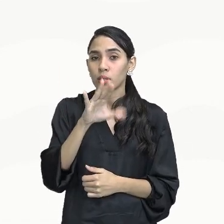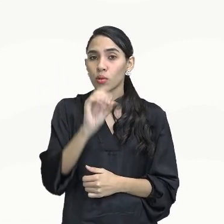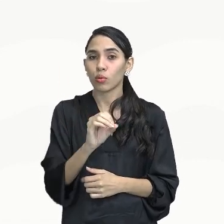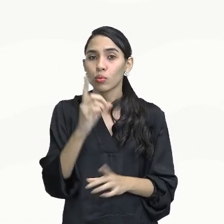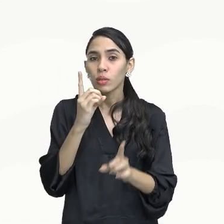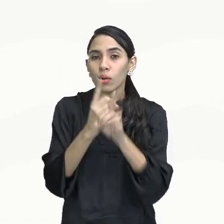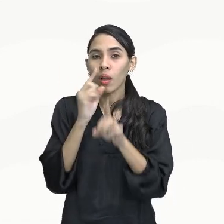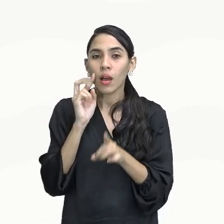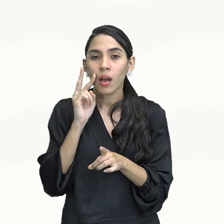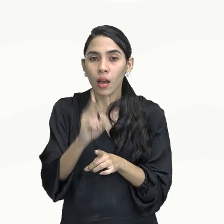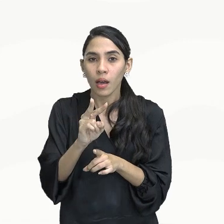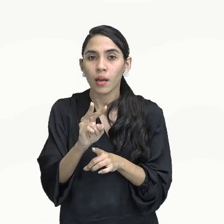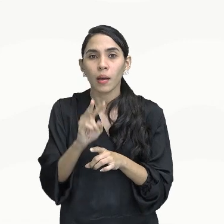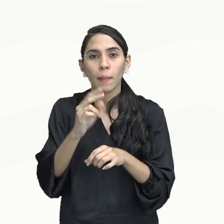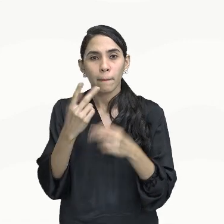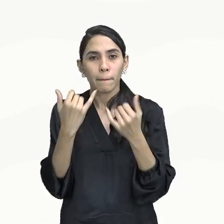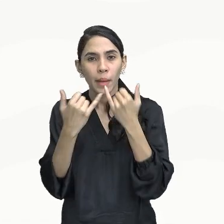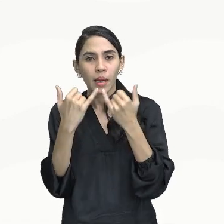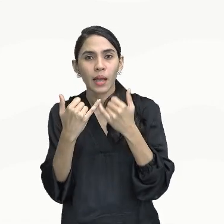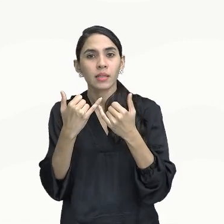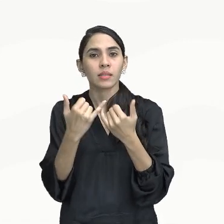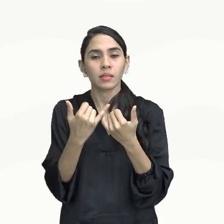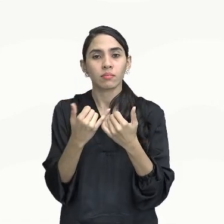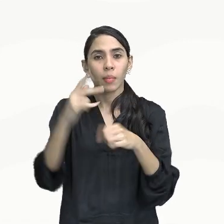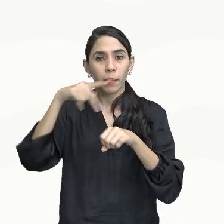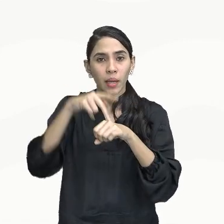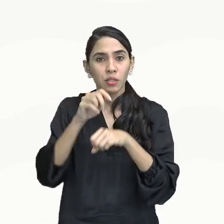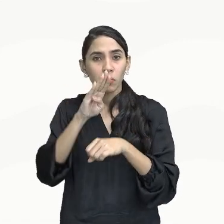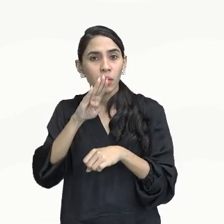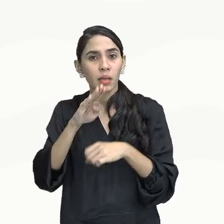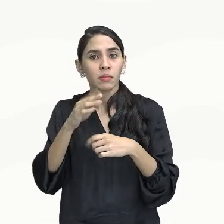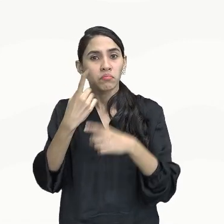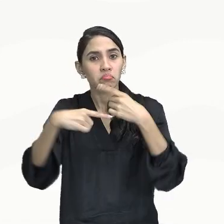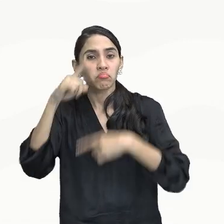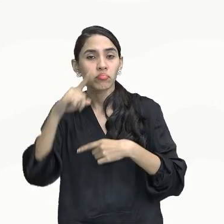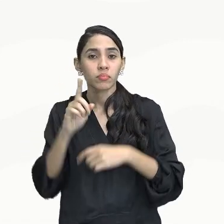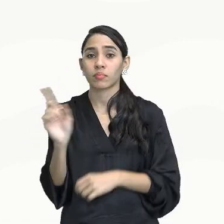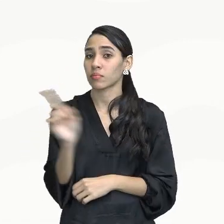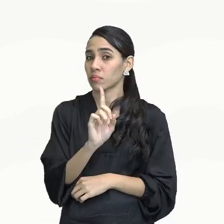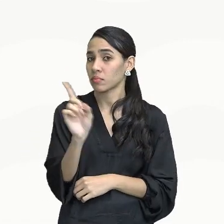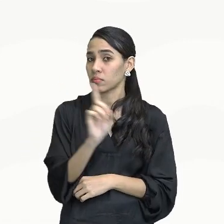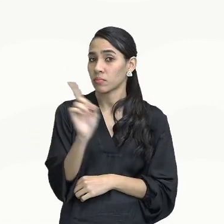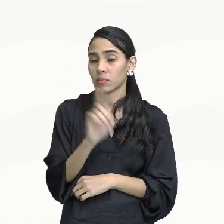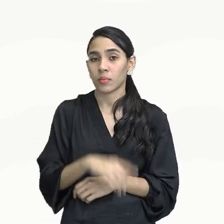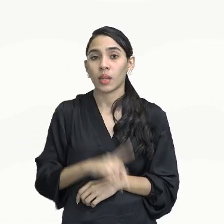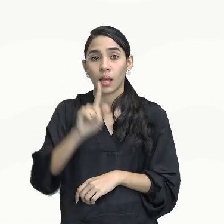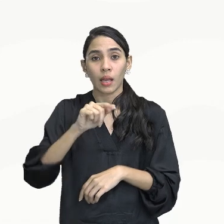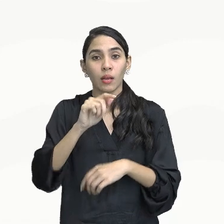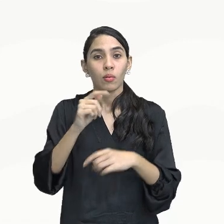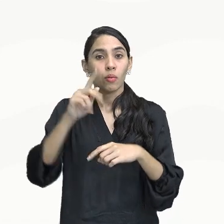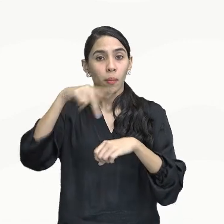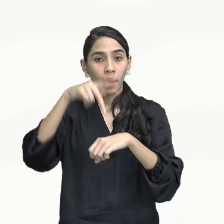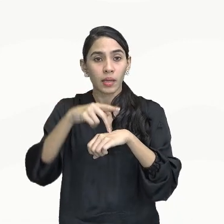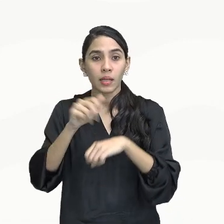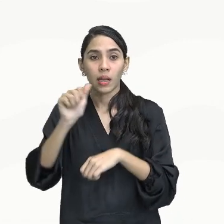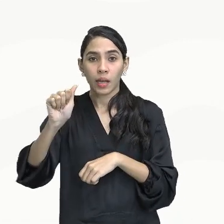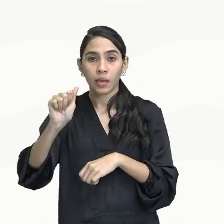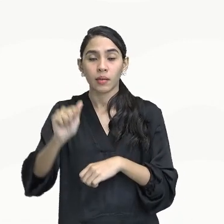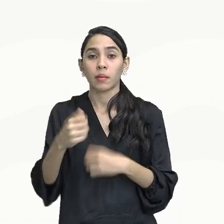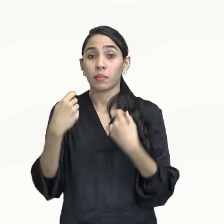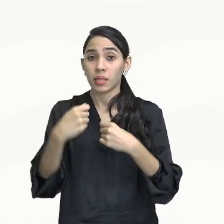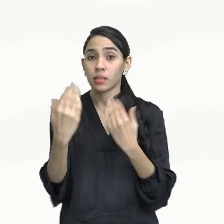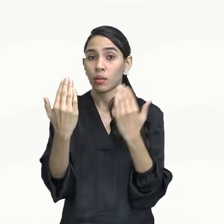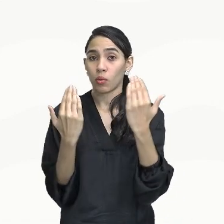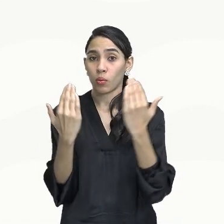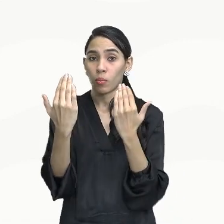que foi o país B que obteve um maior rendimento, mas não. Nesse caso foi o país A, porque a gente precisa comparar